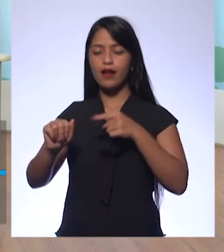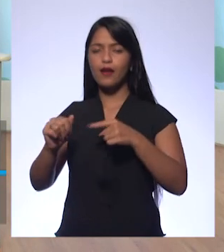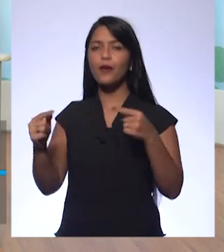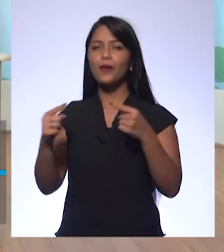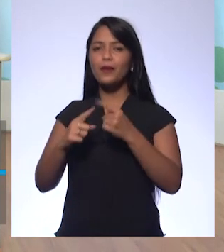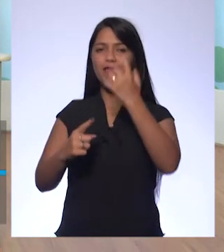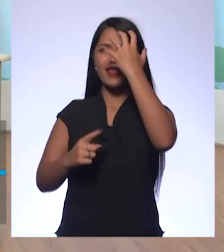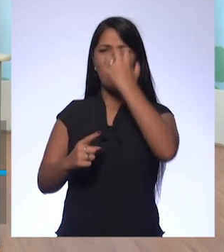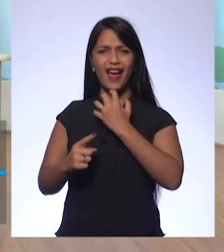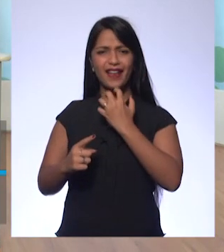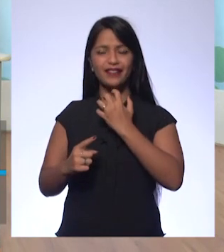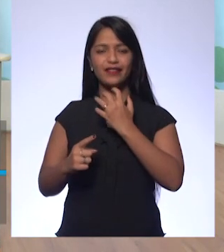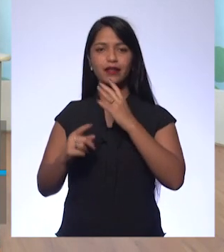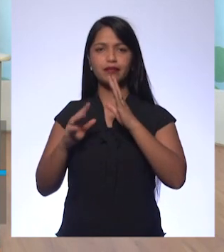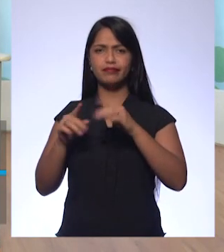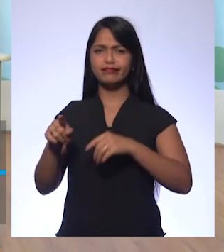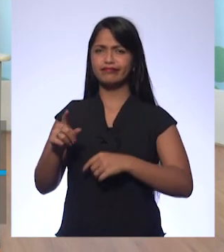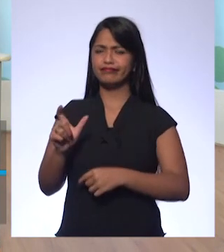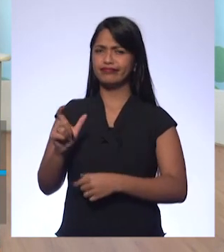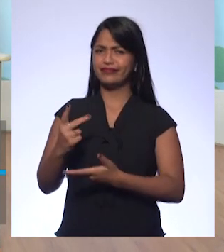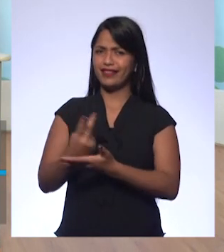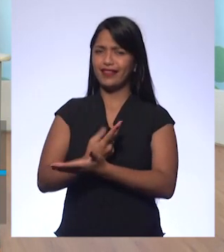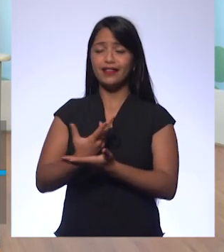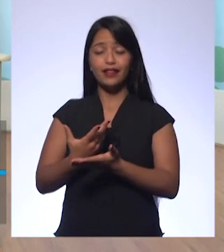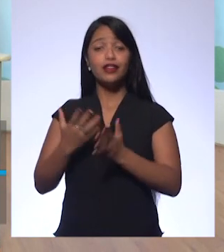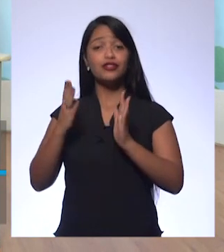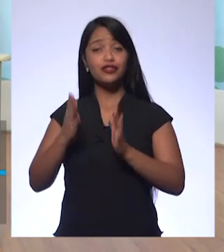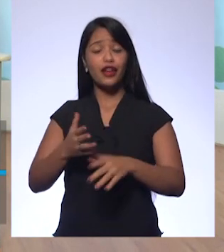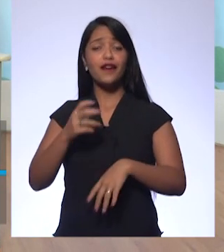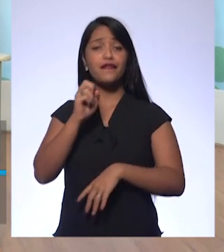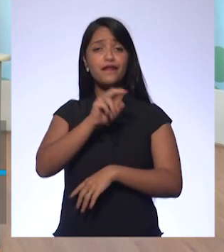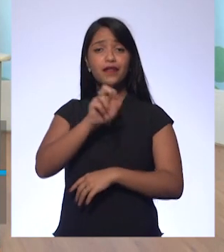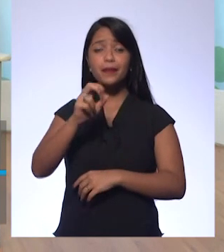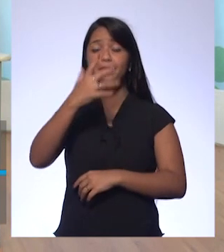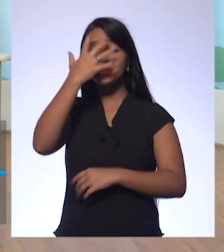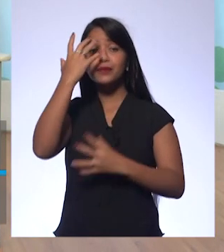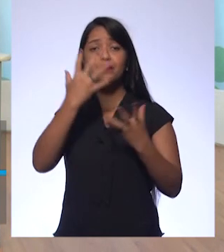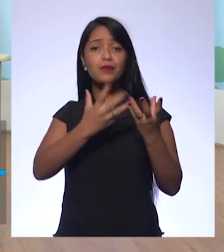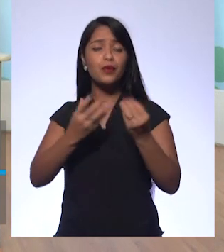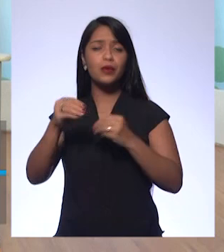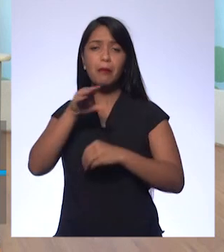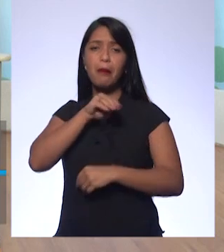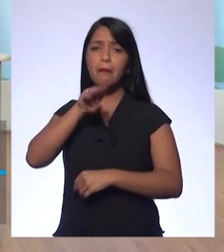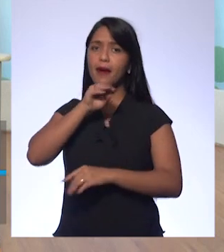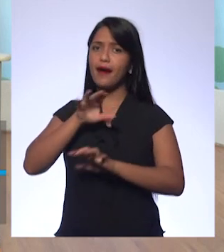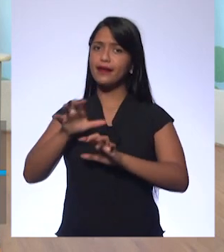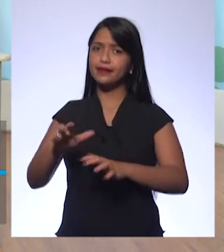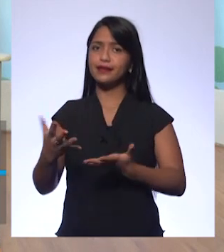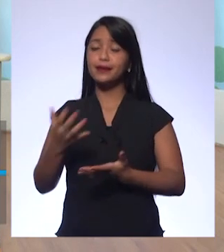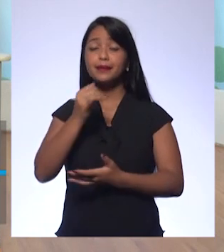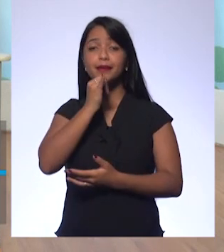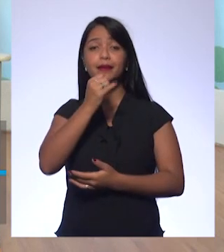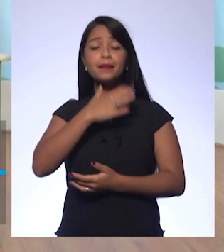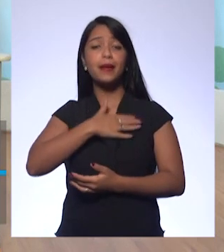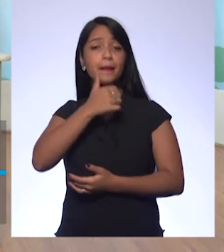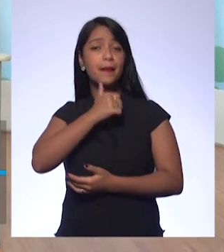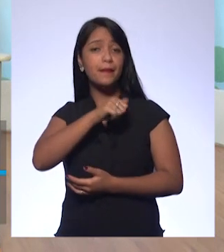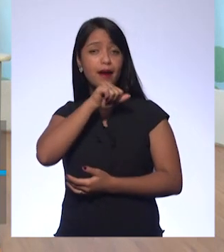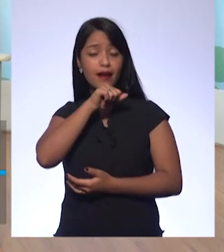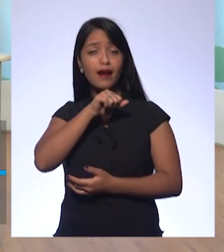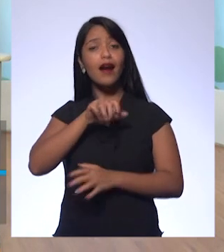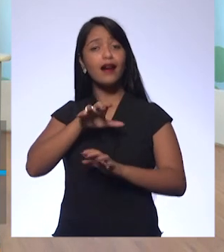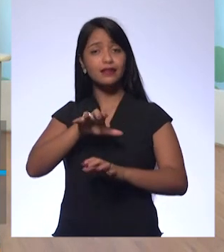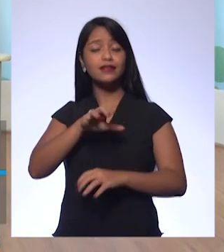Reiva, né? Fica com reiva. A minha mãe já falou assim, minha mãe é do Nordeste. A Proidenilda também colocou veve, seje.